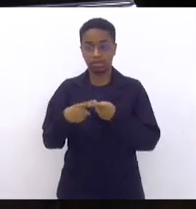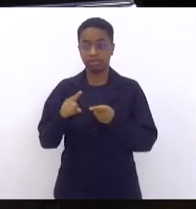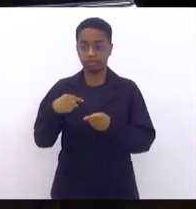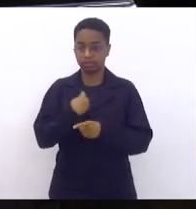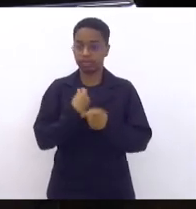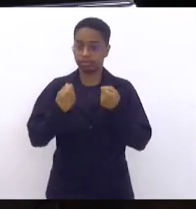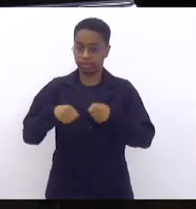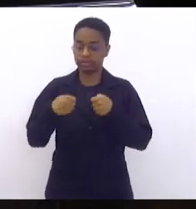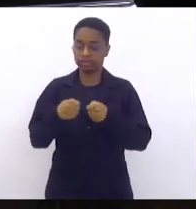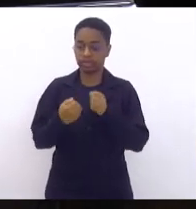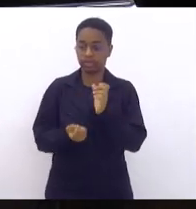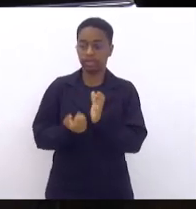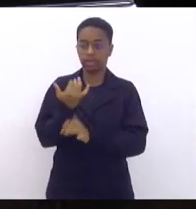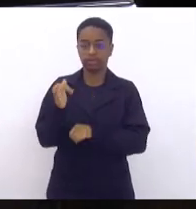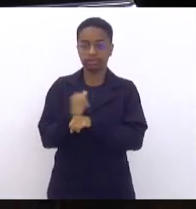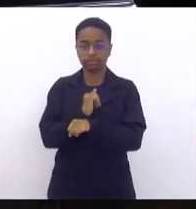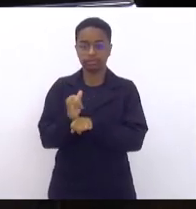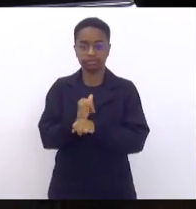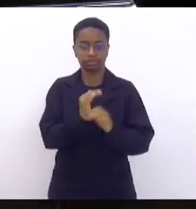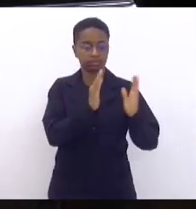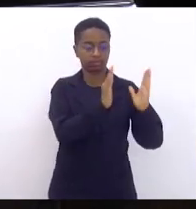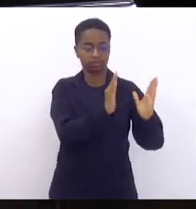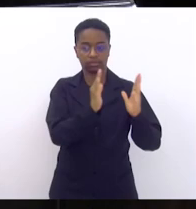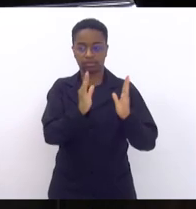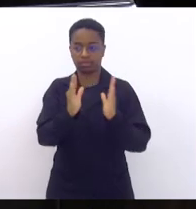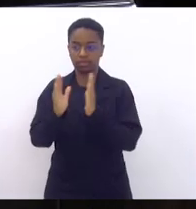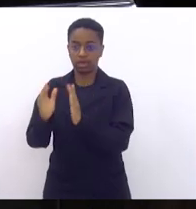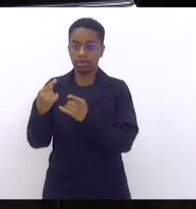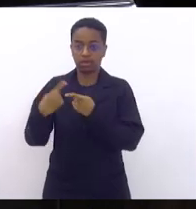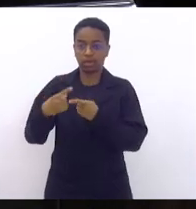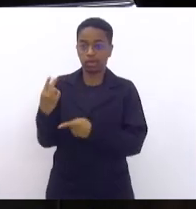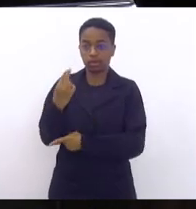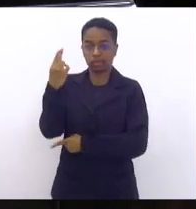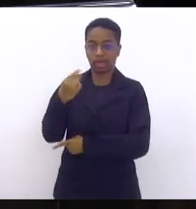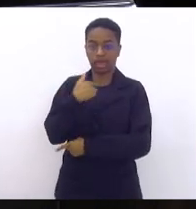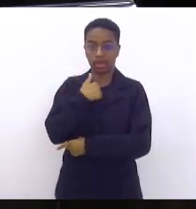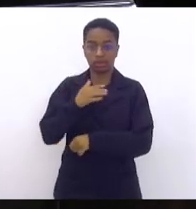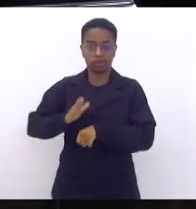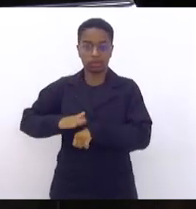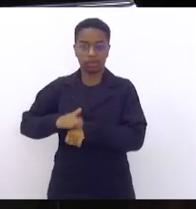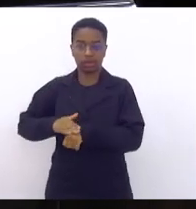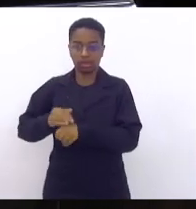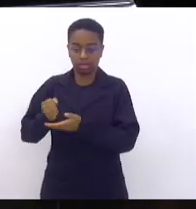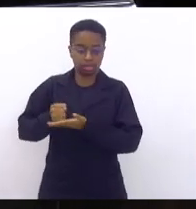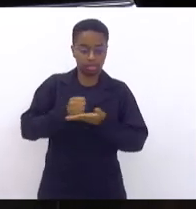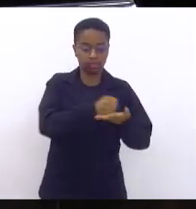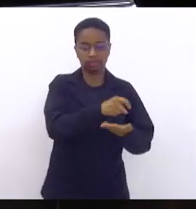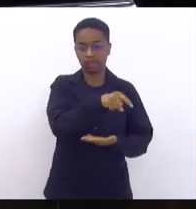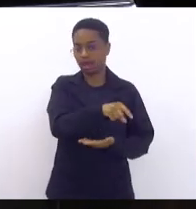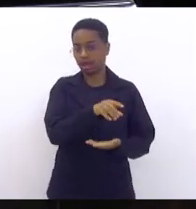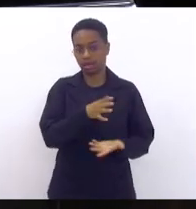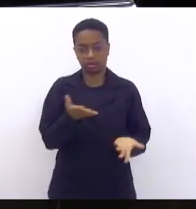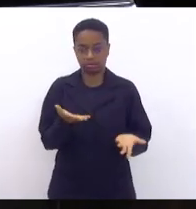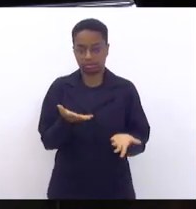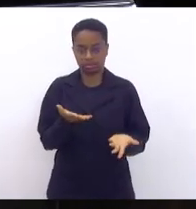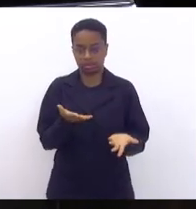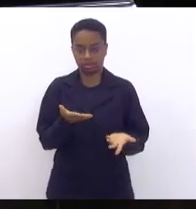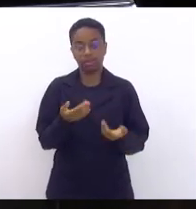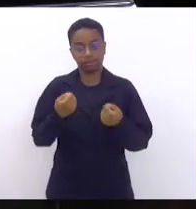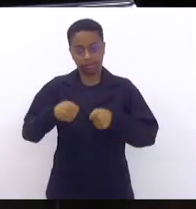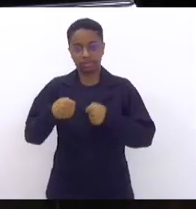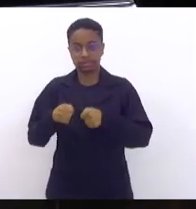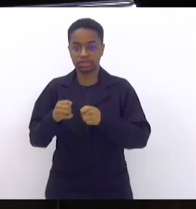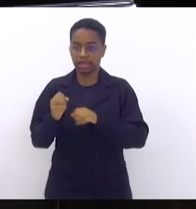essa cadeia né não tem como eu levar o resíduo do shampoo lá na indústria da reciclagem então a gente precisa da